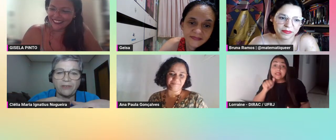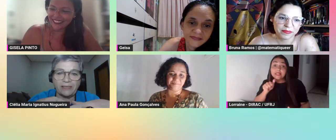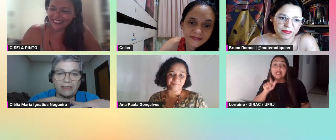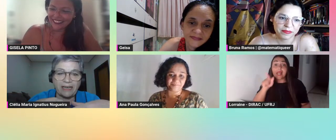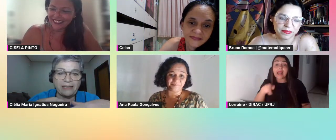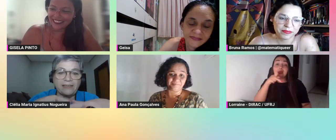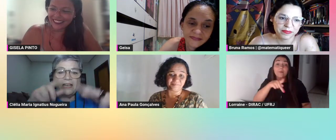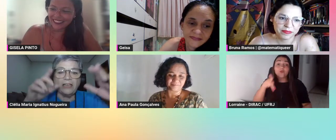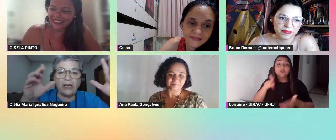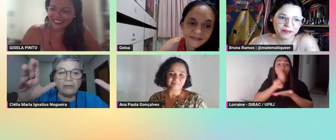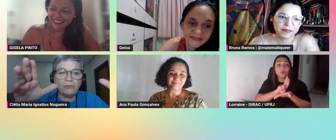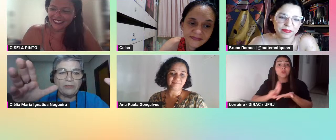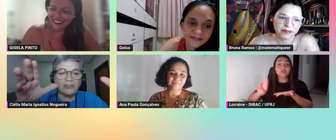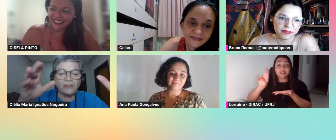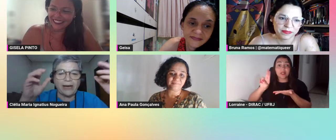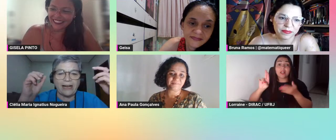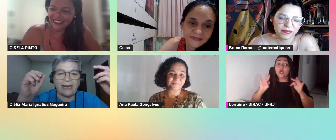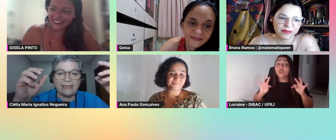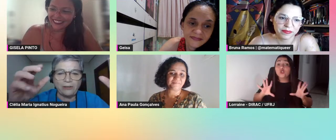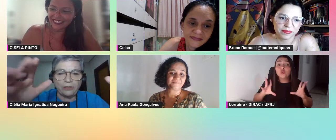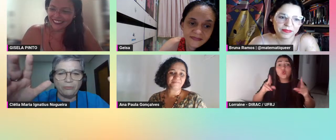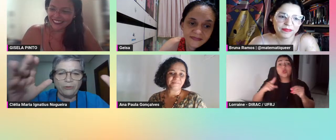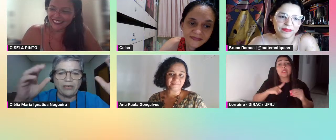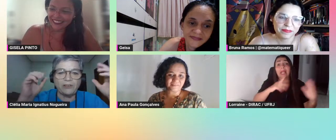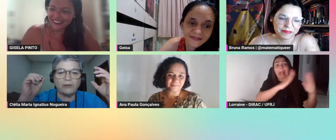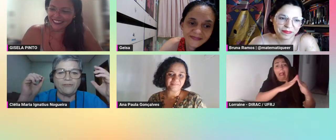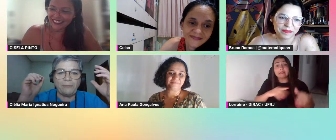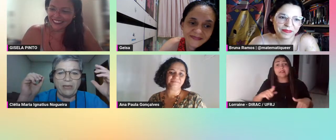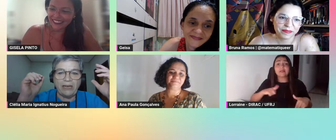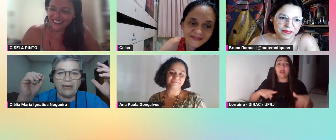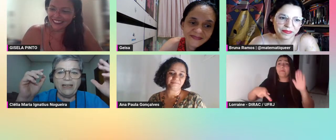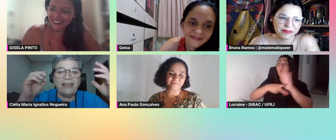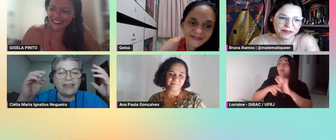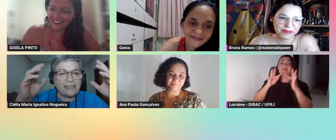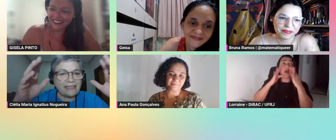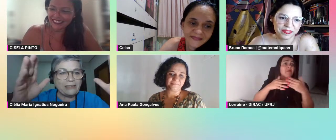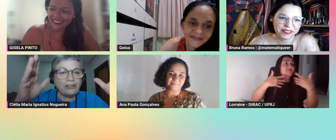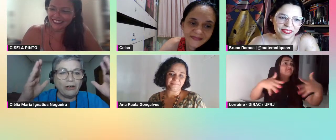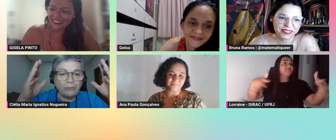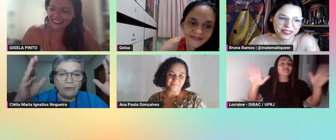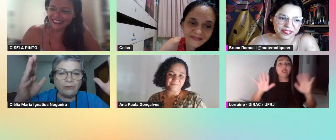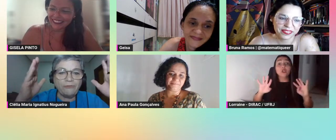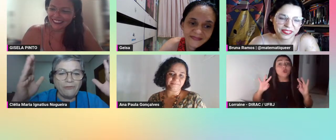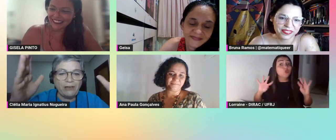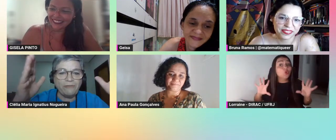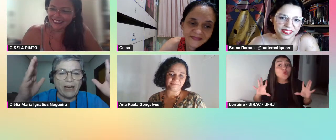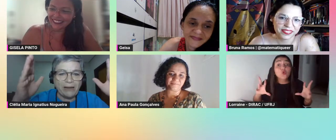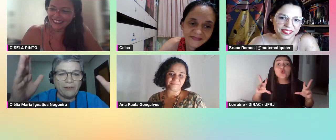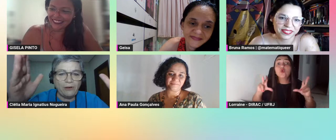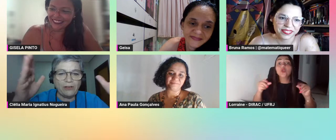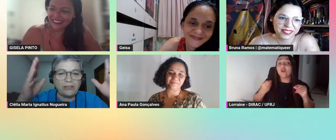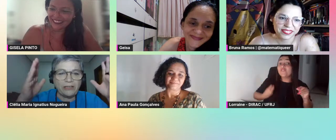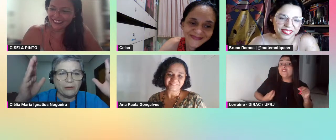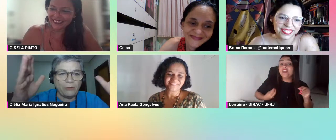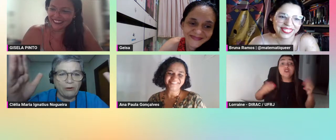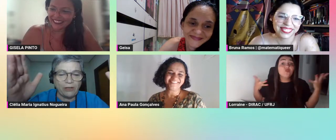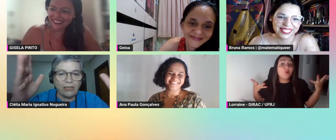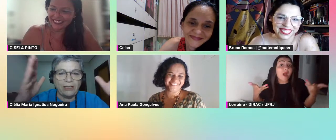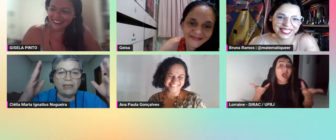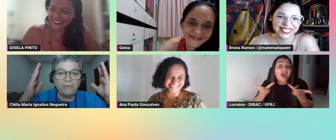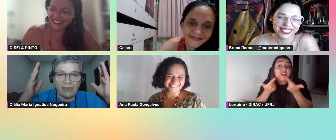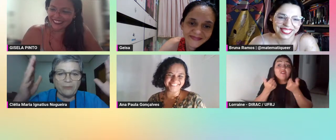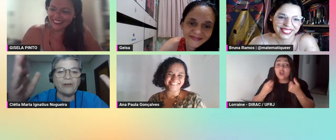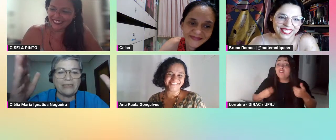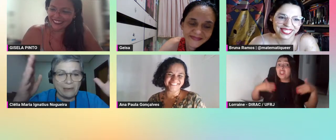professoras universitárias, todo mundo tem sua casa, todo mundo tem sua família, quer dizer, está todo mundo vivo, maravilhoso, dando